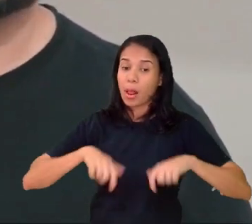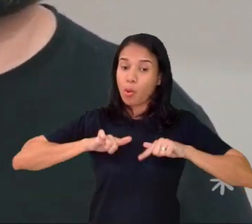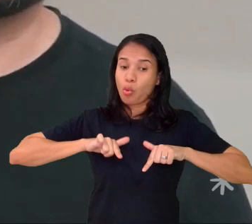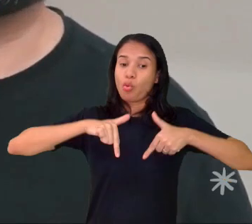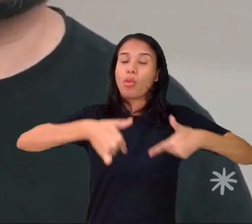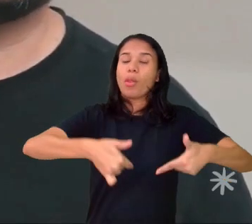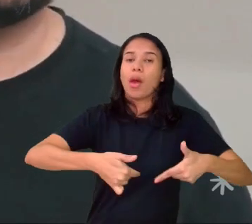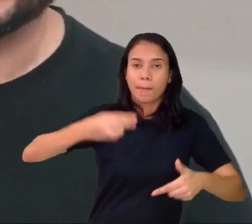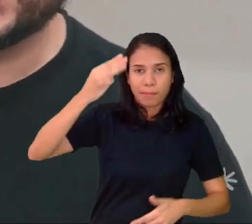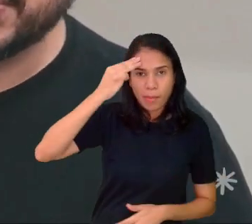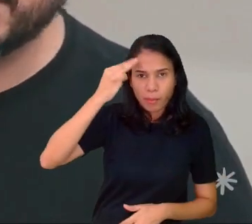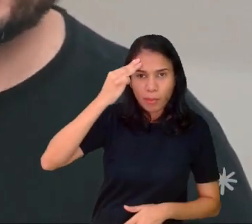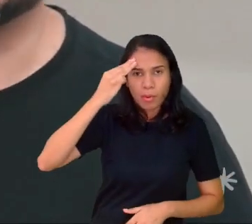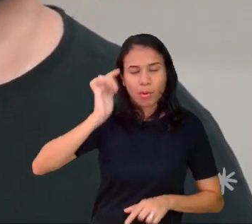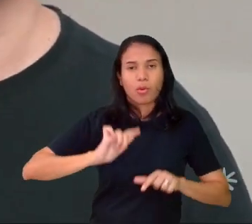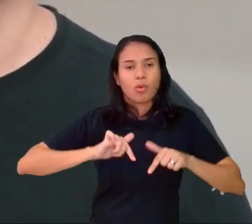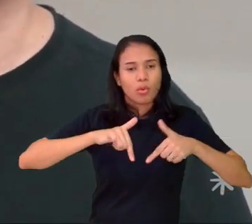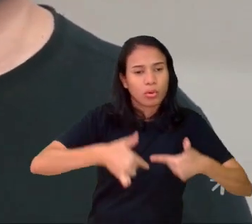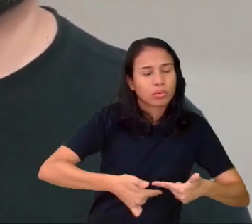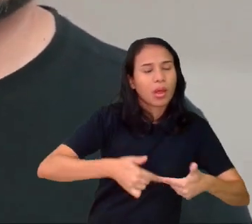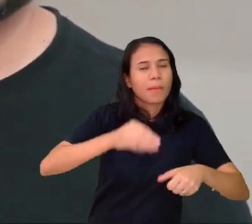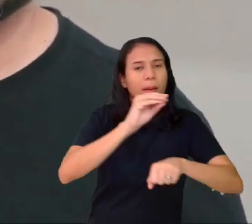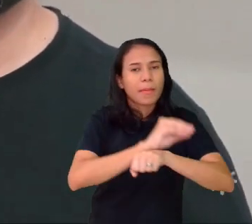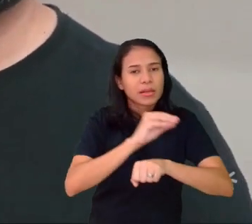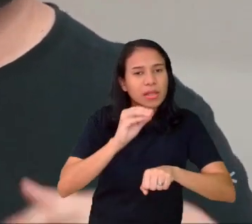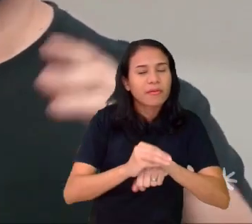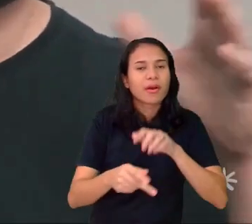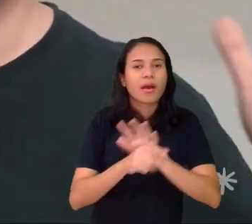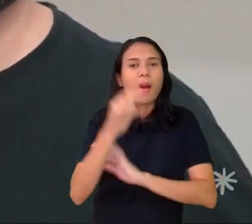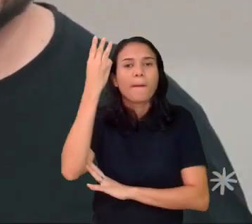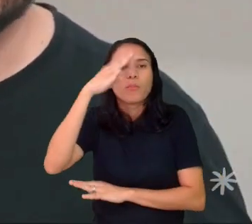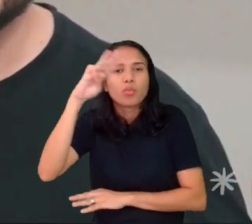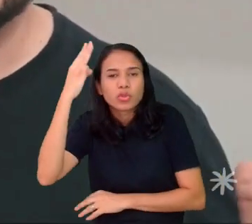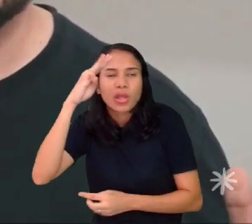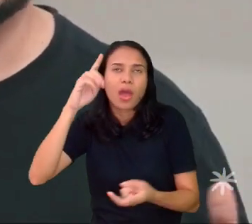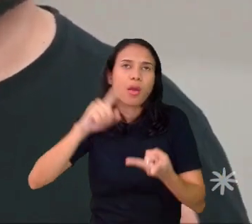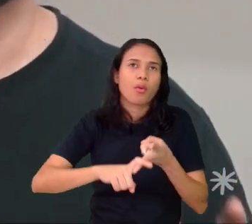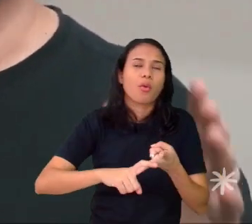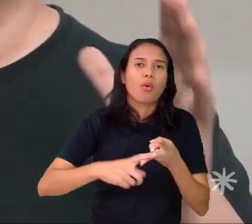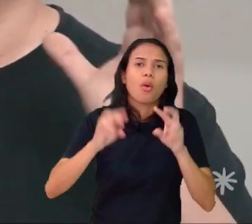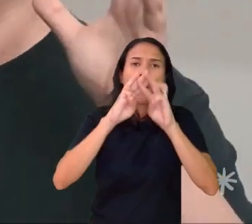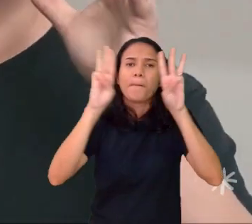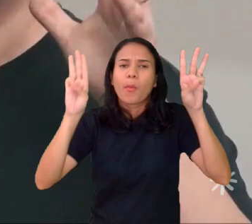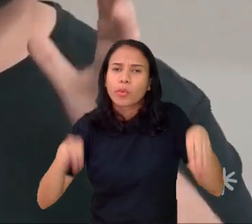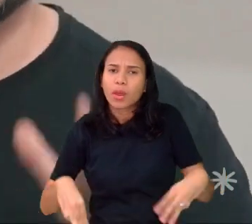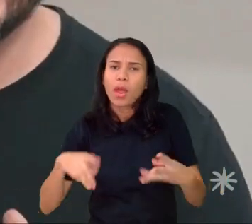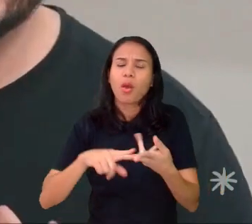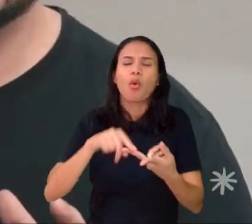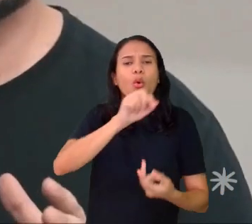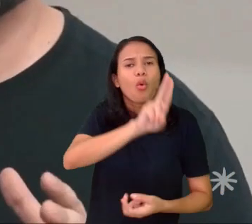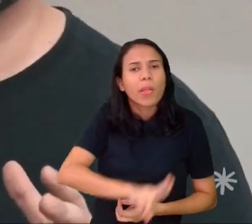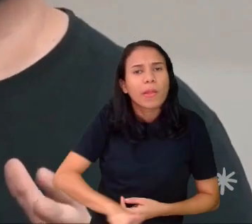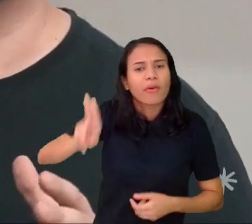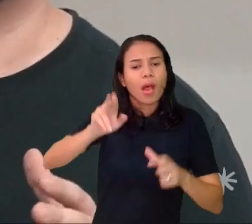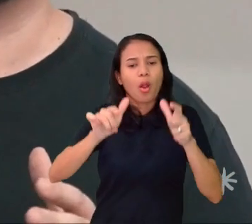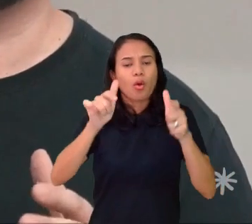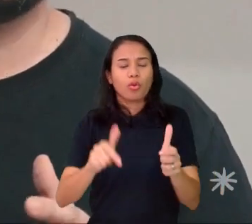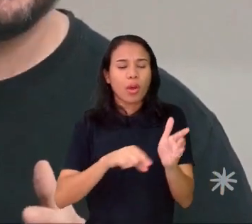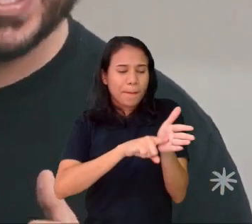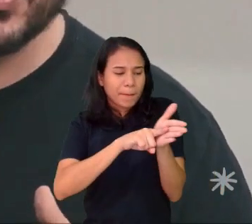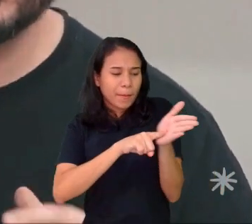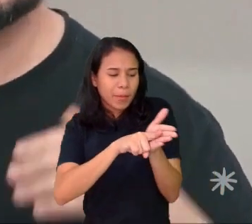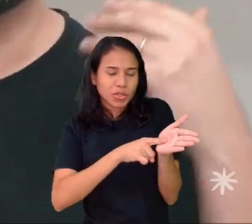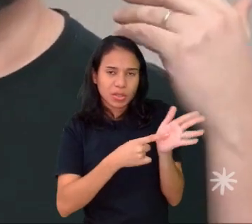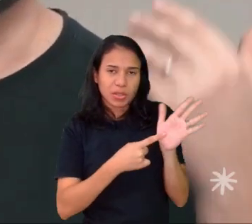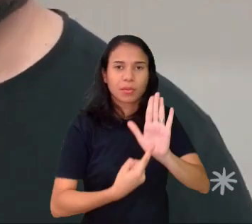elas. Lutar para preservar museus, preservar universidades e outras instituições de pesquisa que são desenhadas para poder